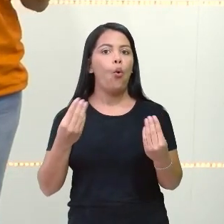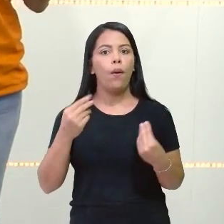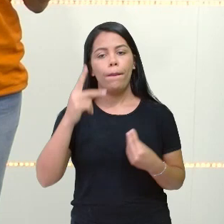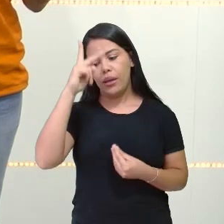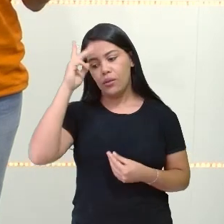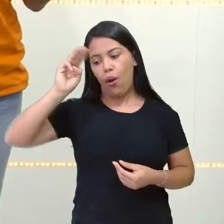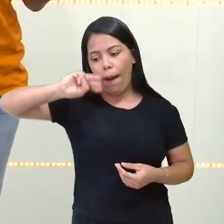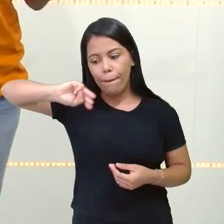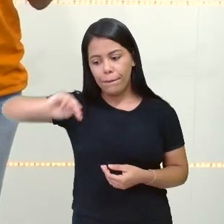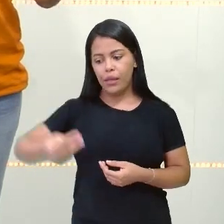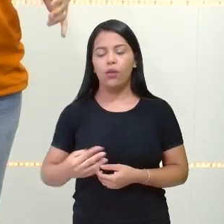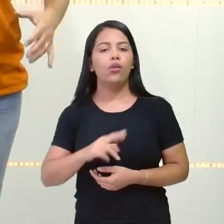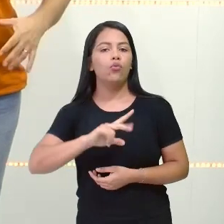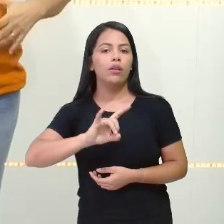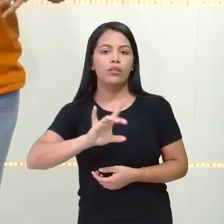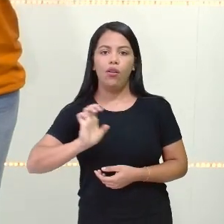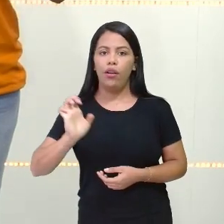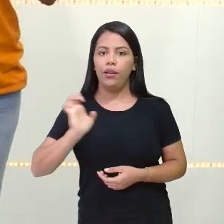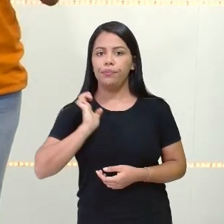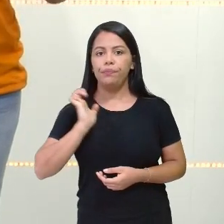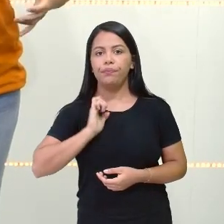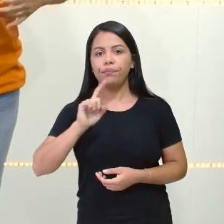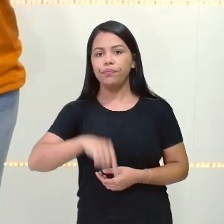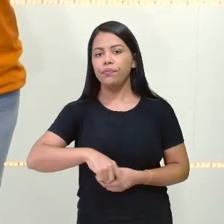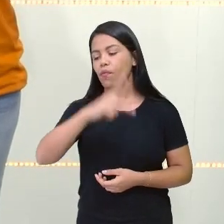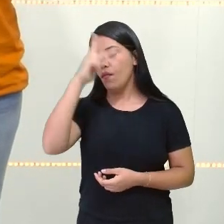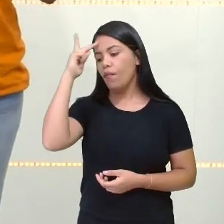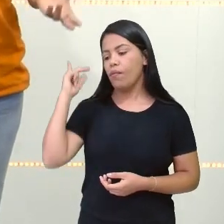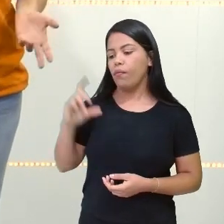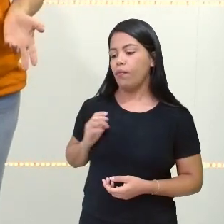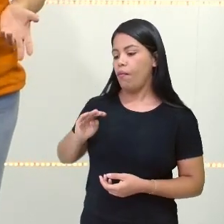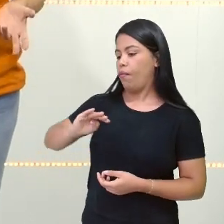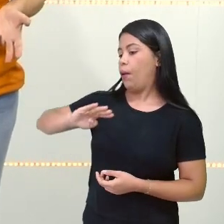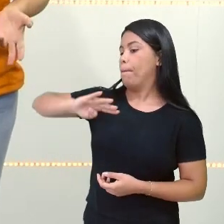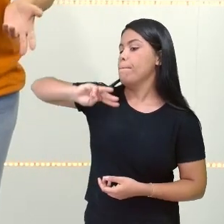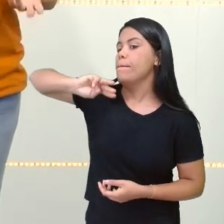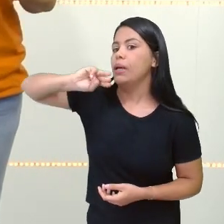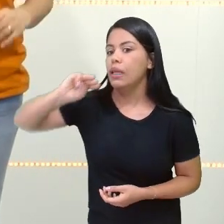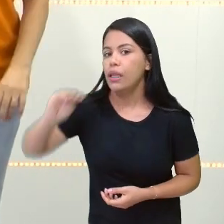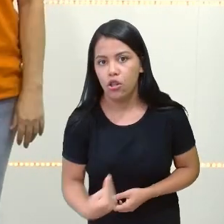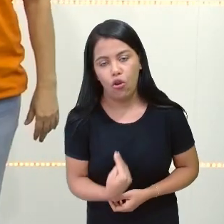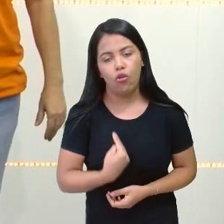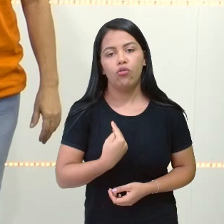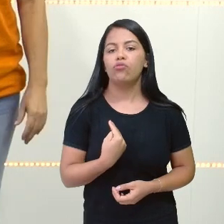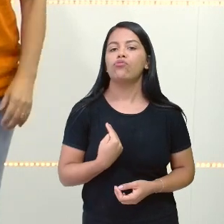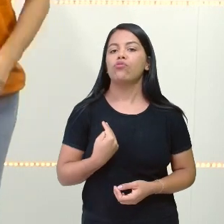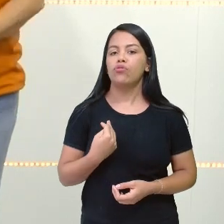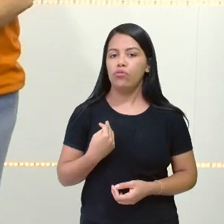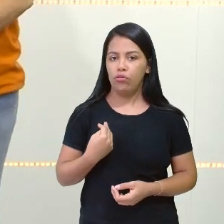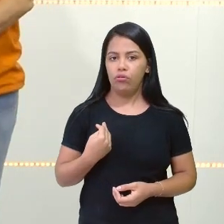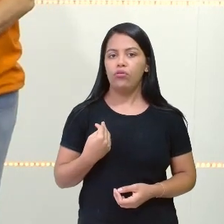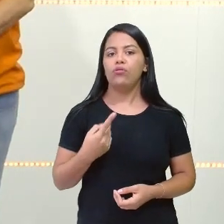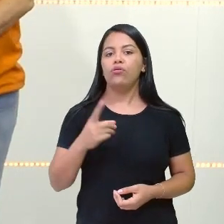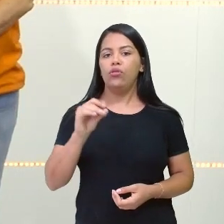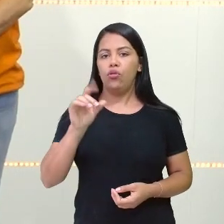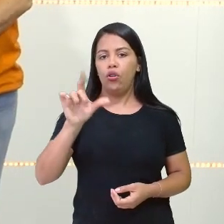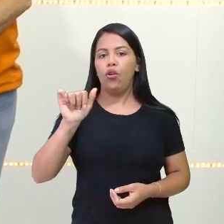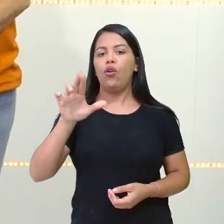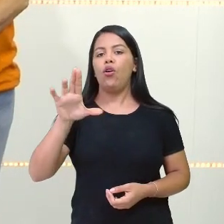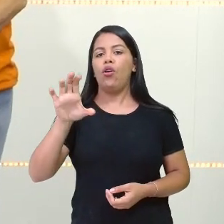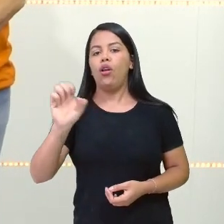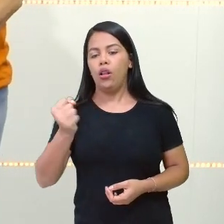somente rico, não, gente. É gente que ganhou mais de milhões de dólares que mora lá. Então, muita gente acho